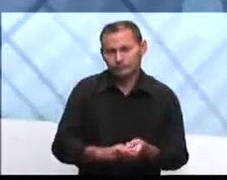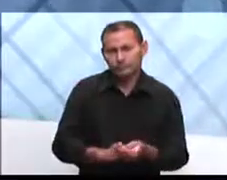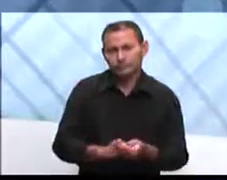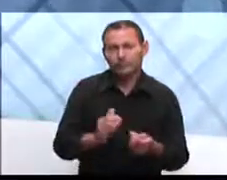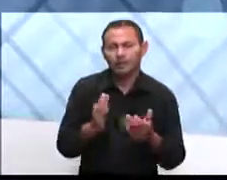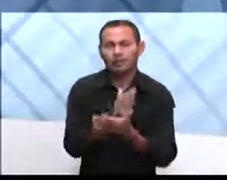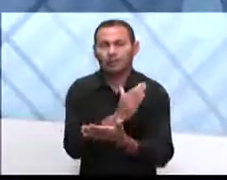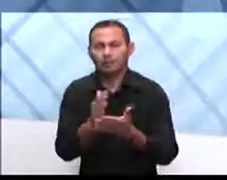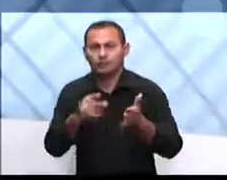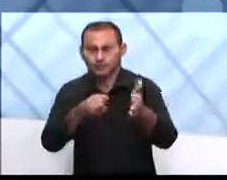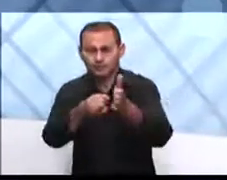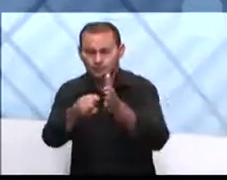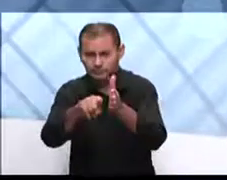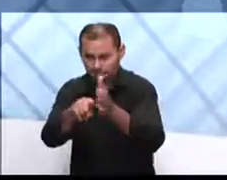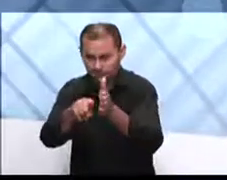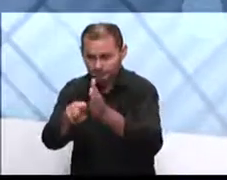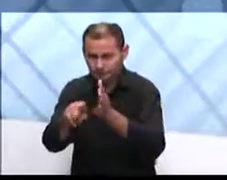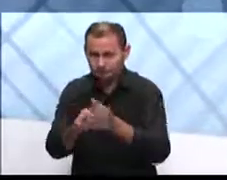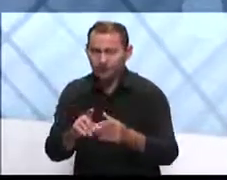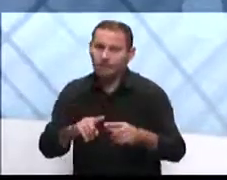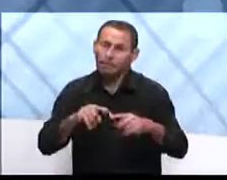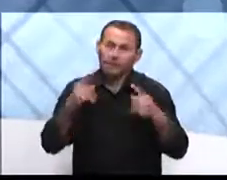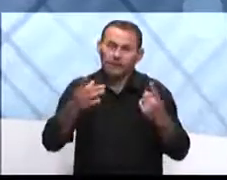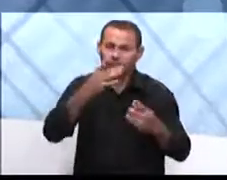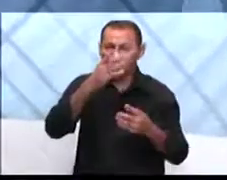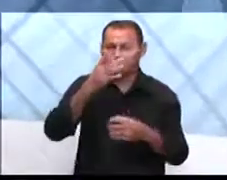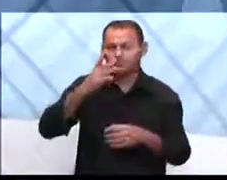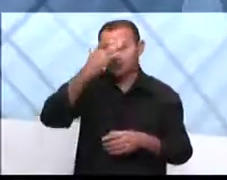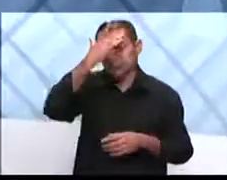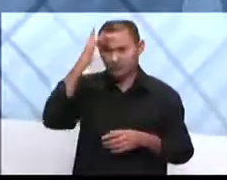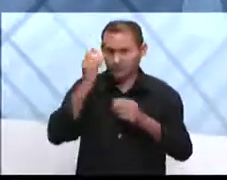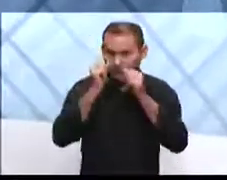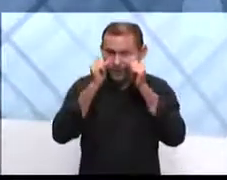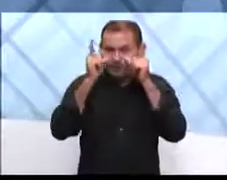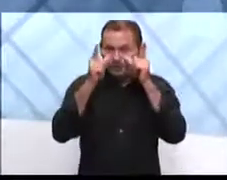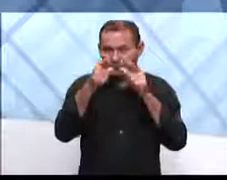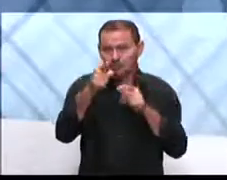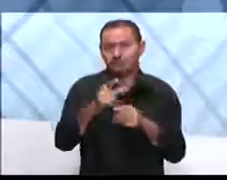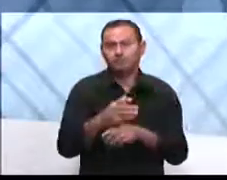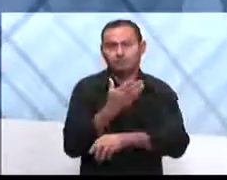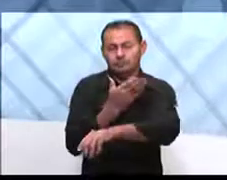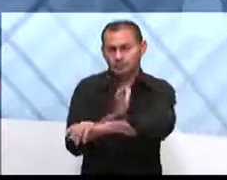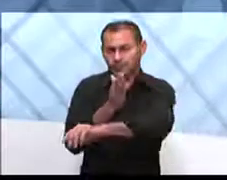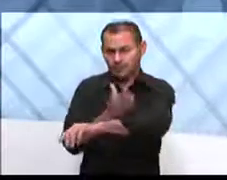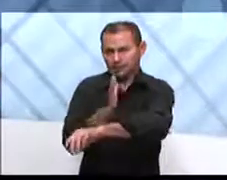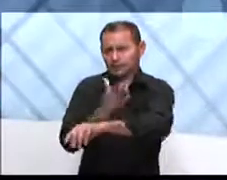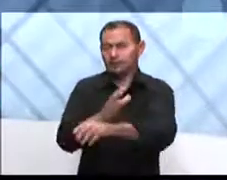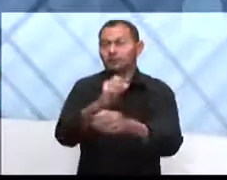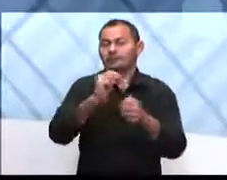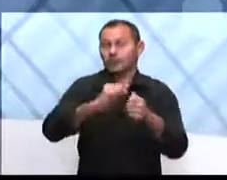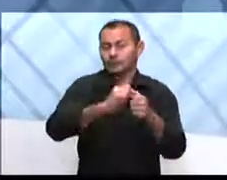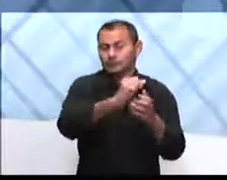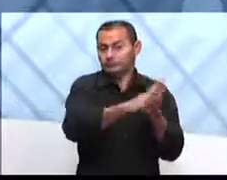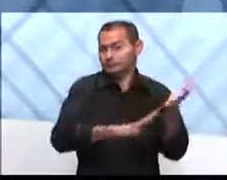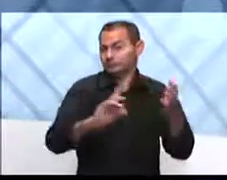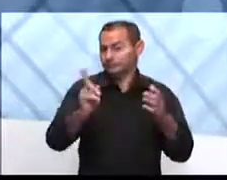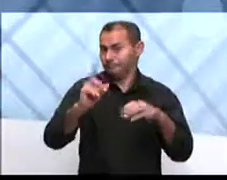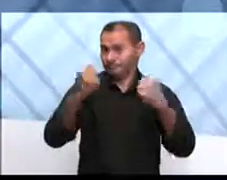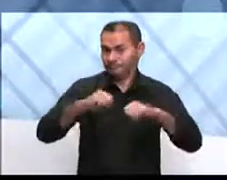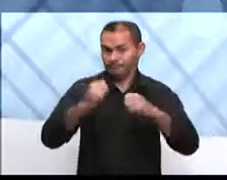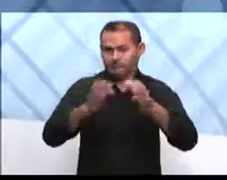são algumas das perguntas, mas, pessoal, fique bem claro para vocês que praticaram essa atividade, não precisa